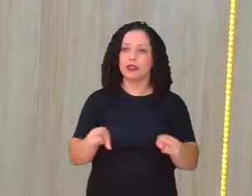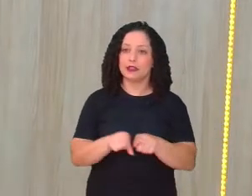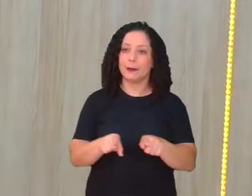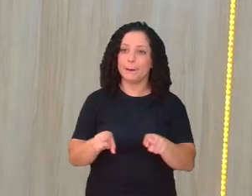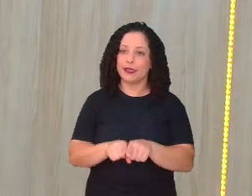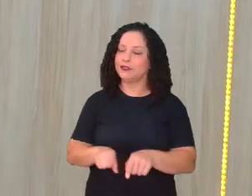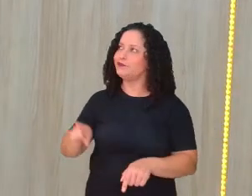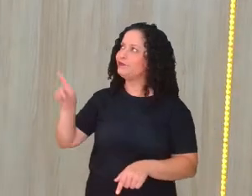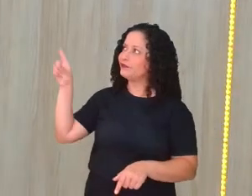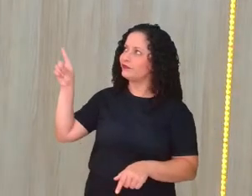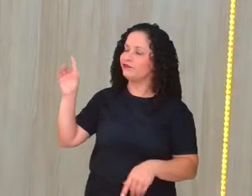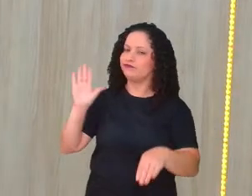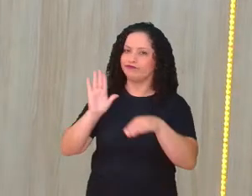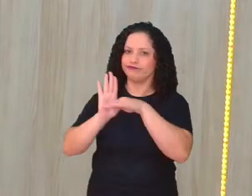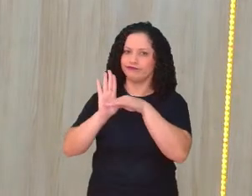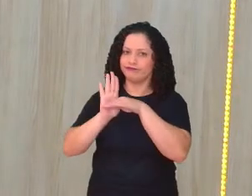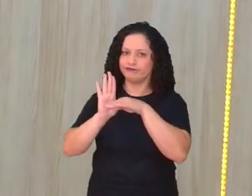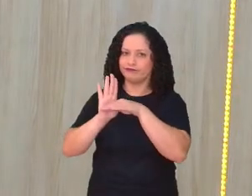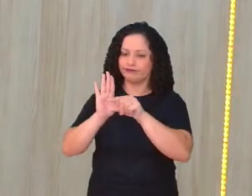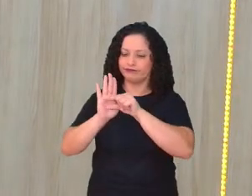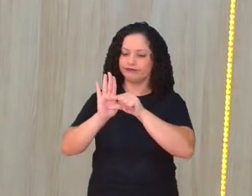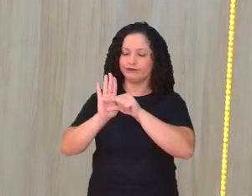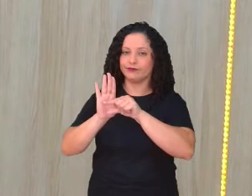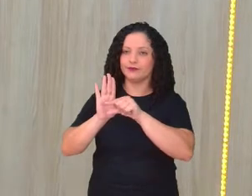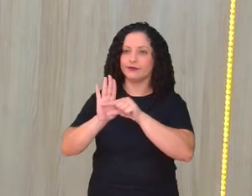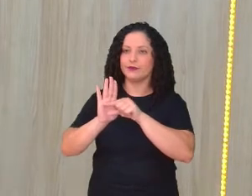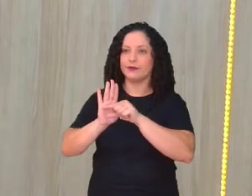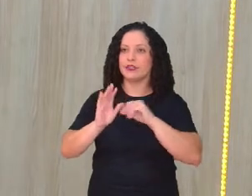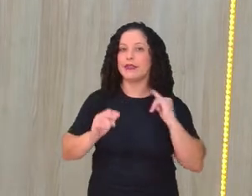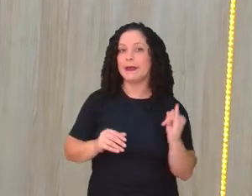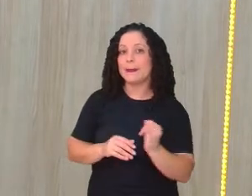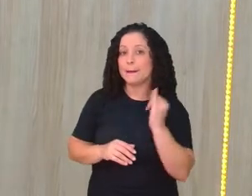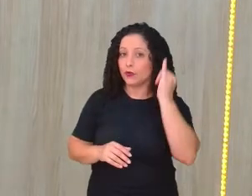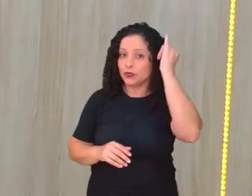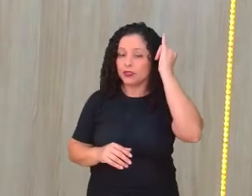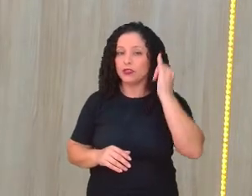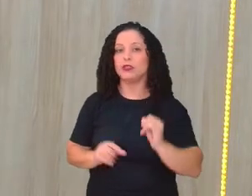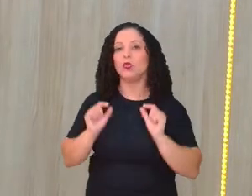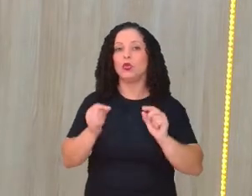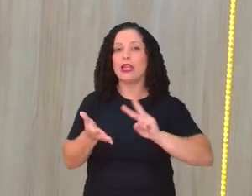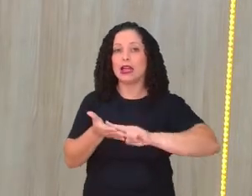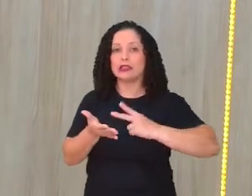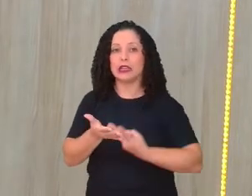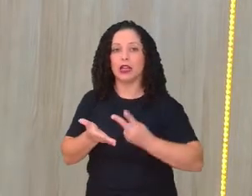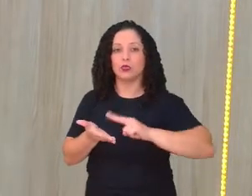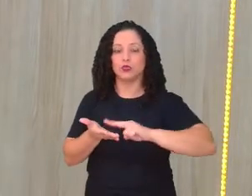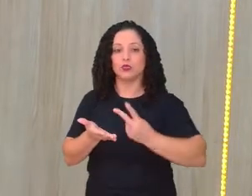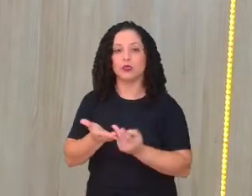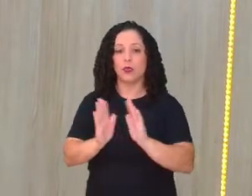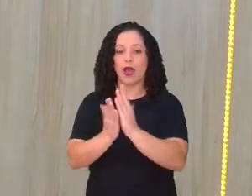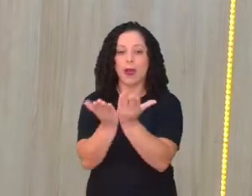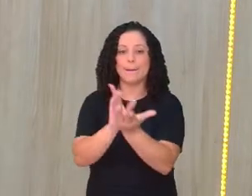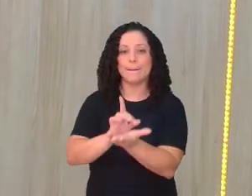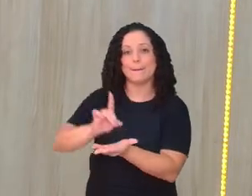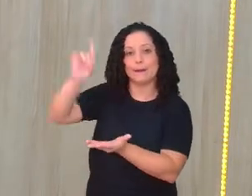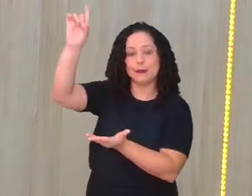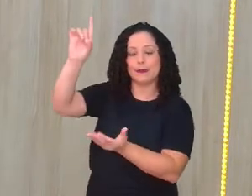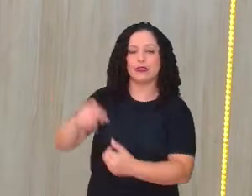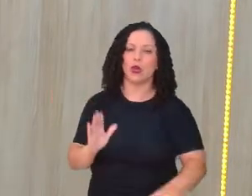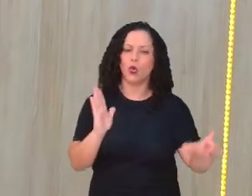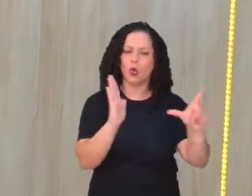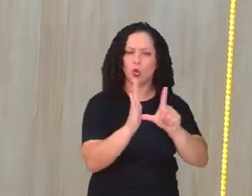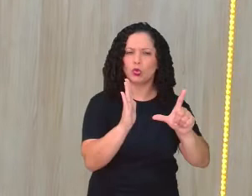aqui foi muito importante, professor, a tradução, leitura e livre exame da Bíblia. Lutero ele